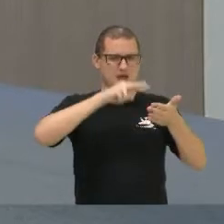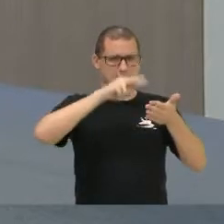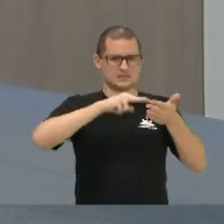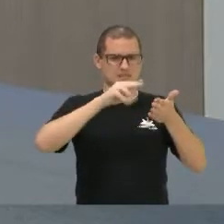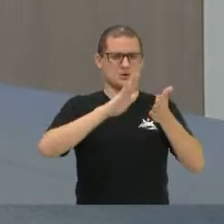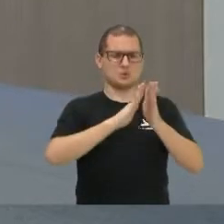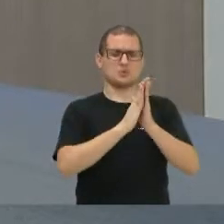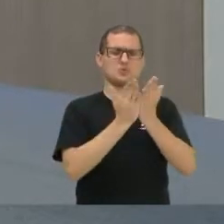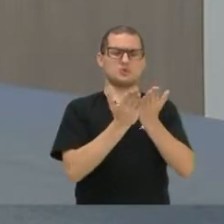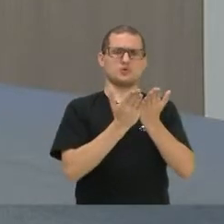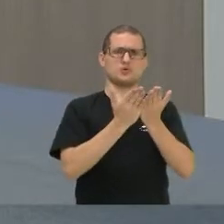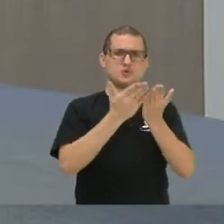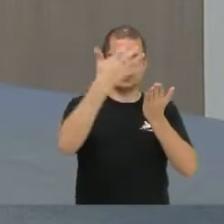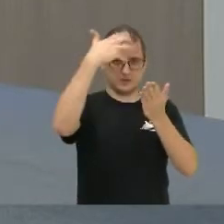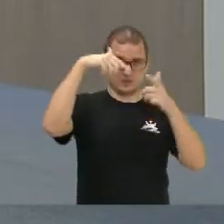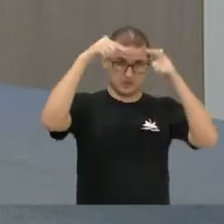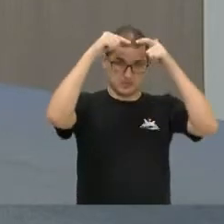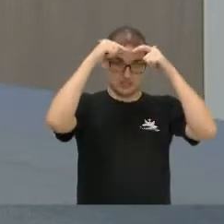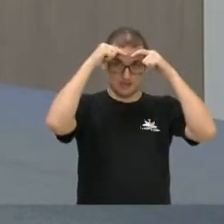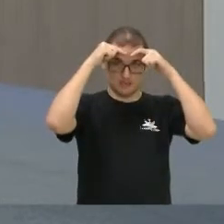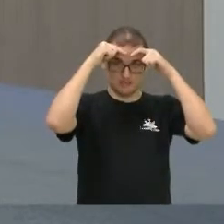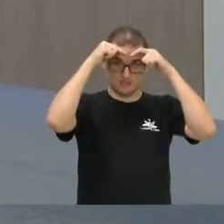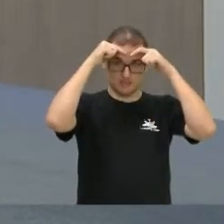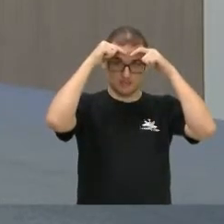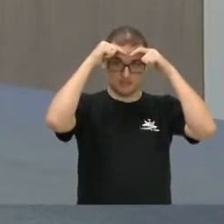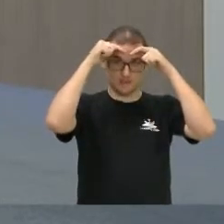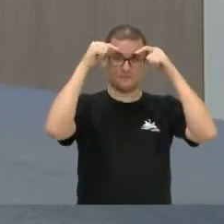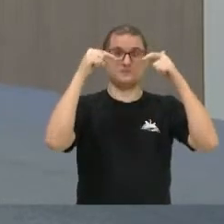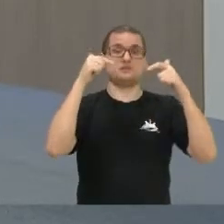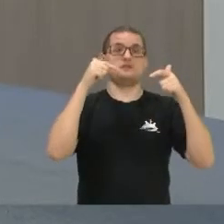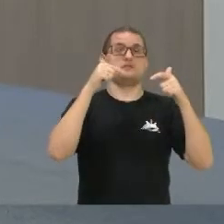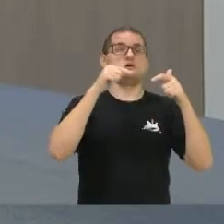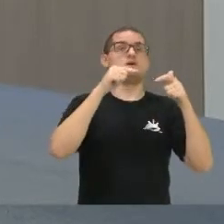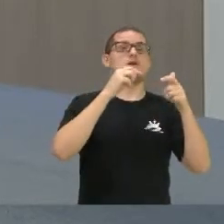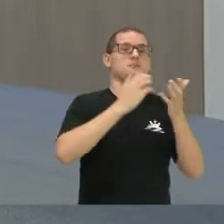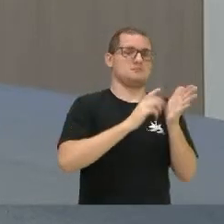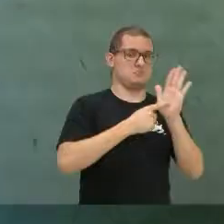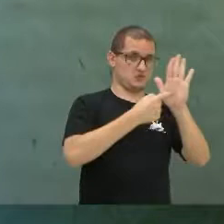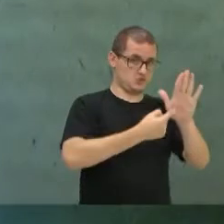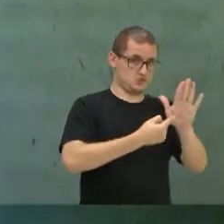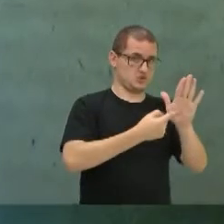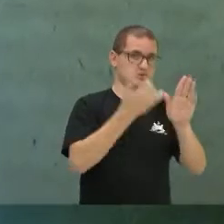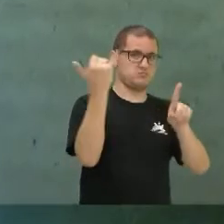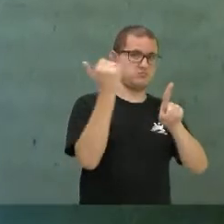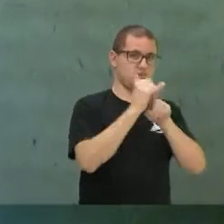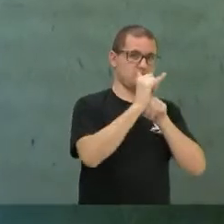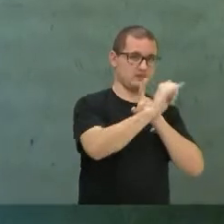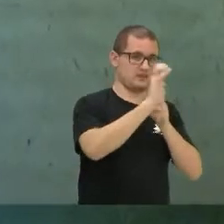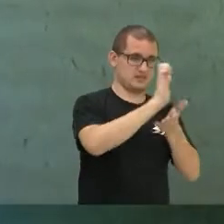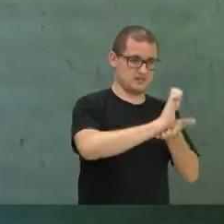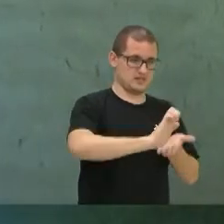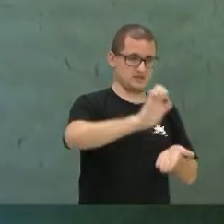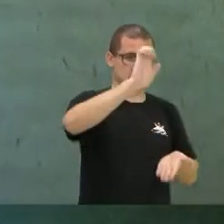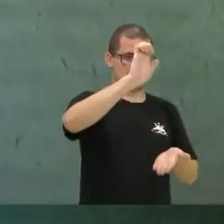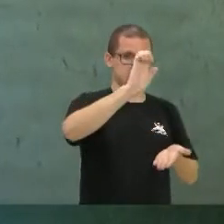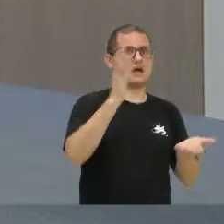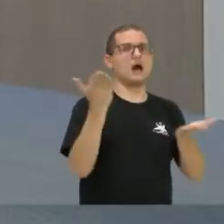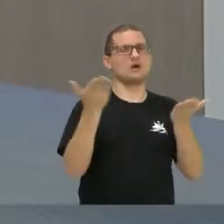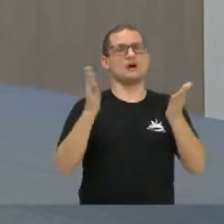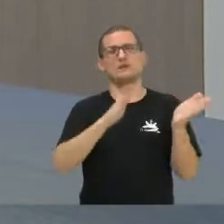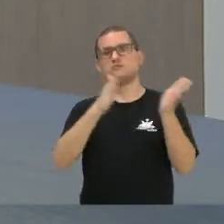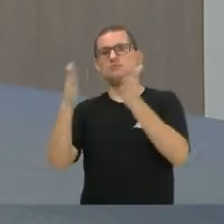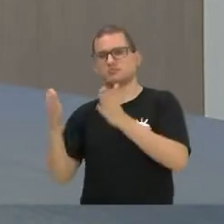vamos ao versículo 7 por favor ou melhor a segunda parte do versículo 6 desculpe quem